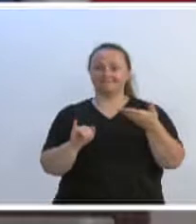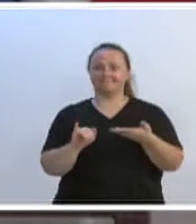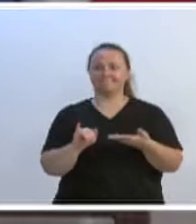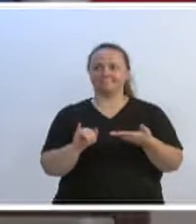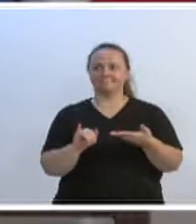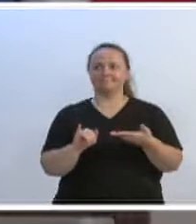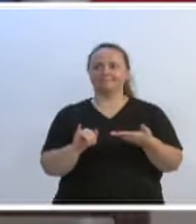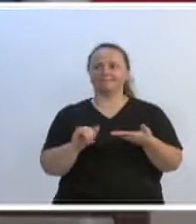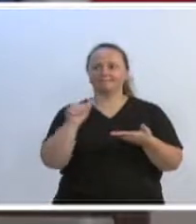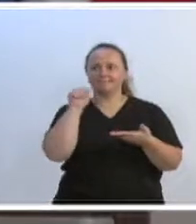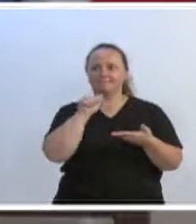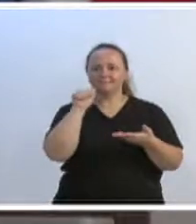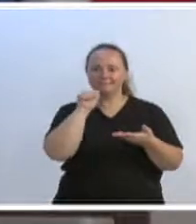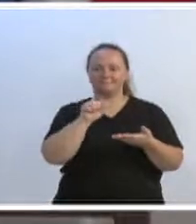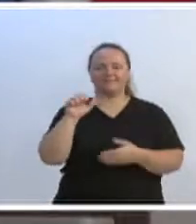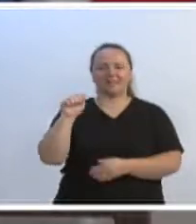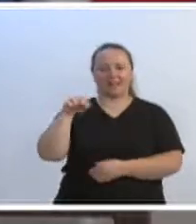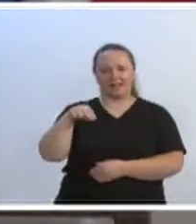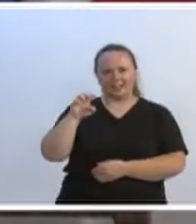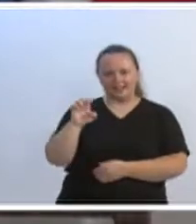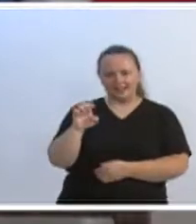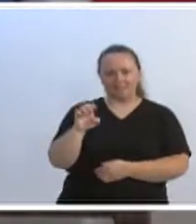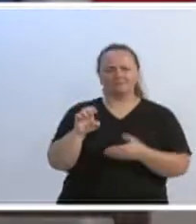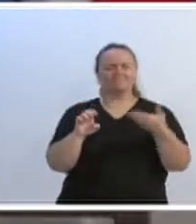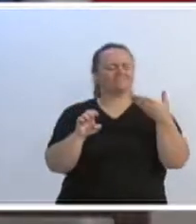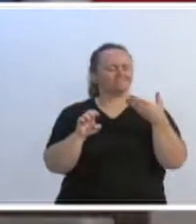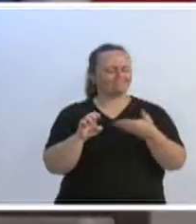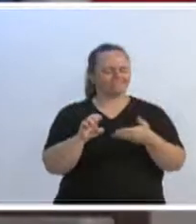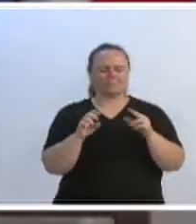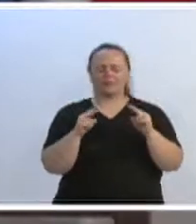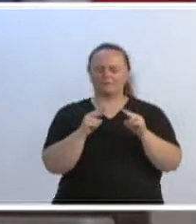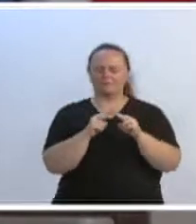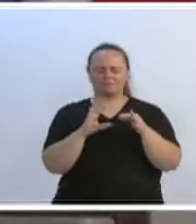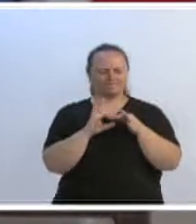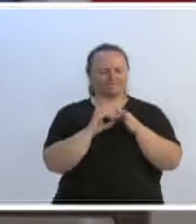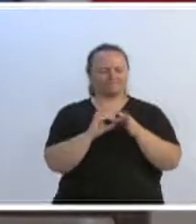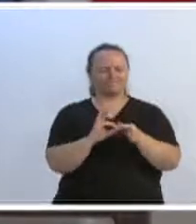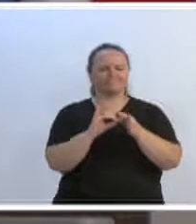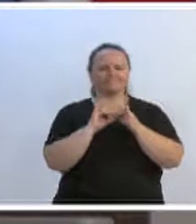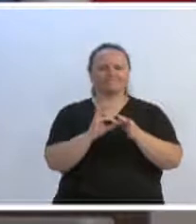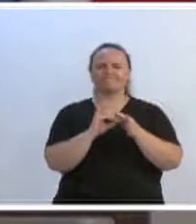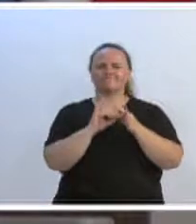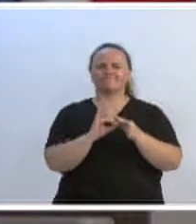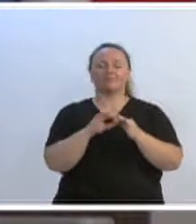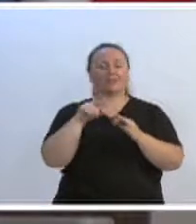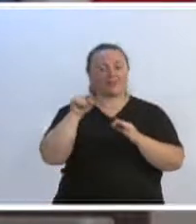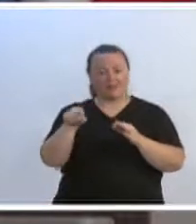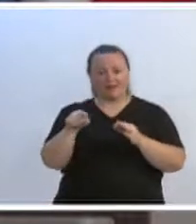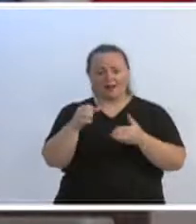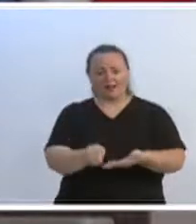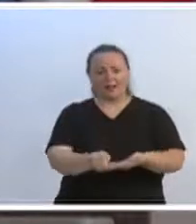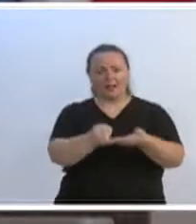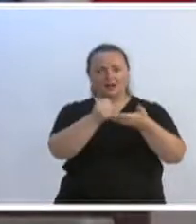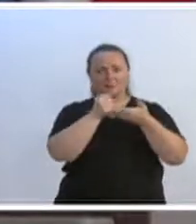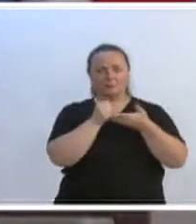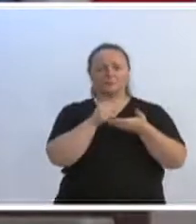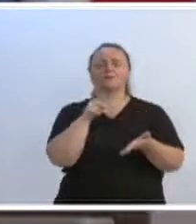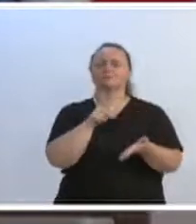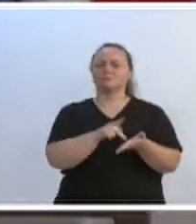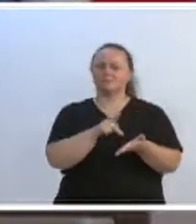colegas que estão chegando agora, que nos estão auxiliando, aos estagiários que passaram ao longo